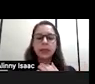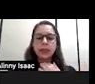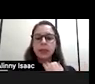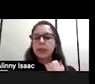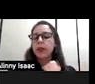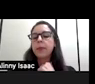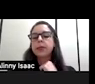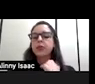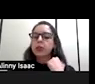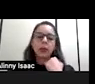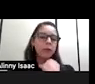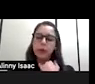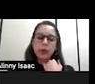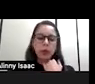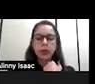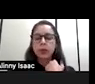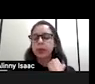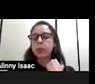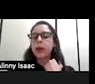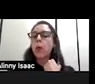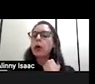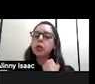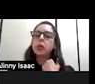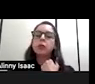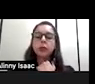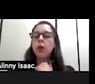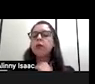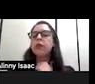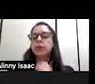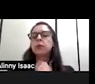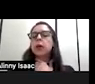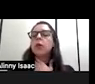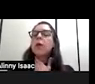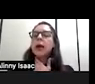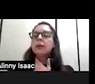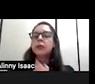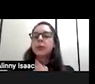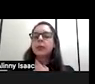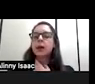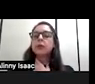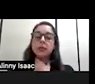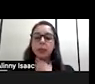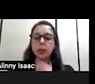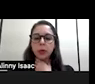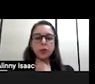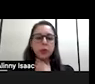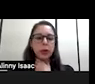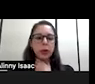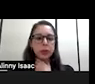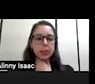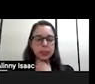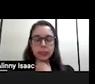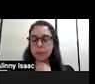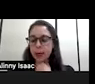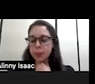né, dessas fêmeas, a gente não viu nenhuma alteração em CB1, mas a gente continuou vendo um aumento da expressão de CB2 no